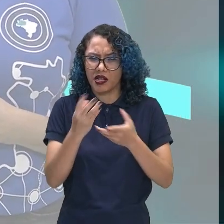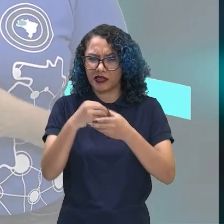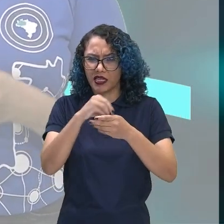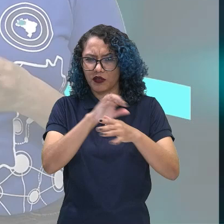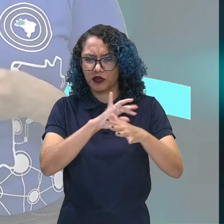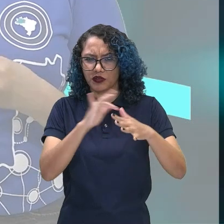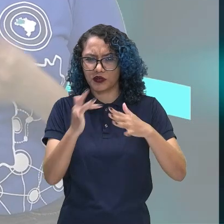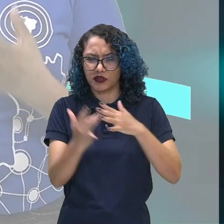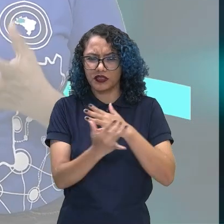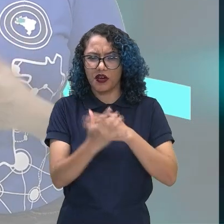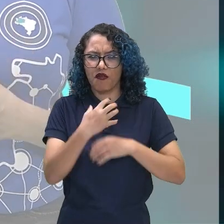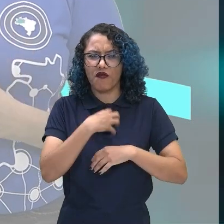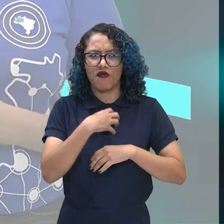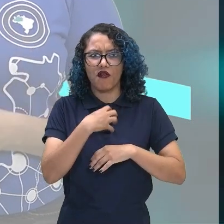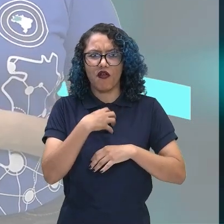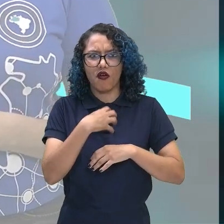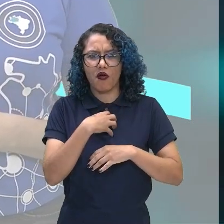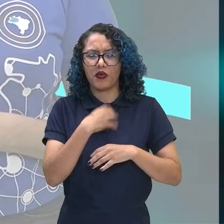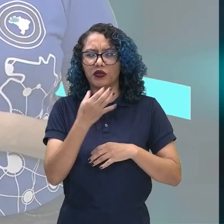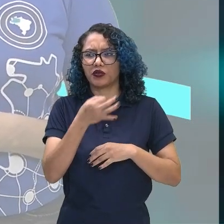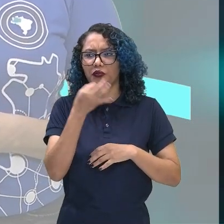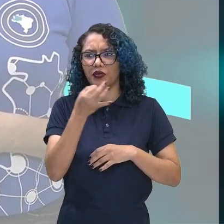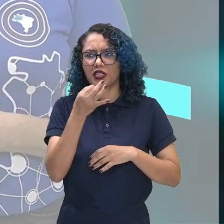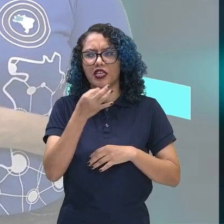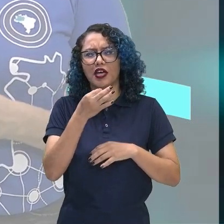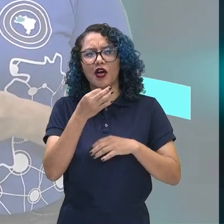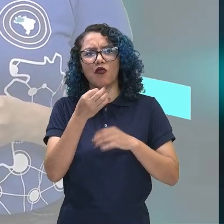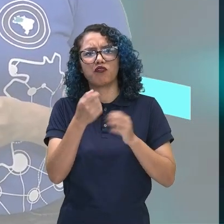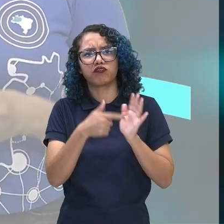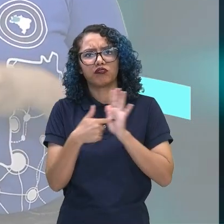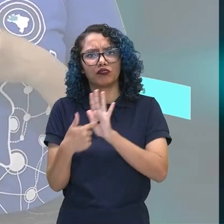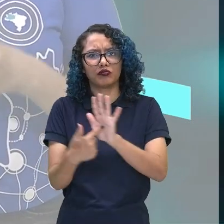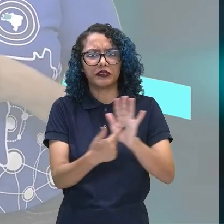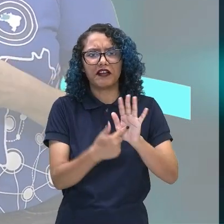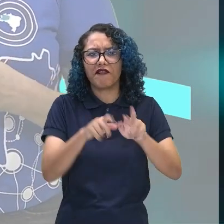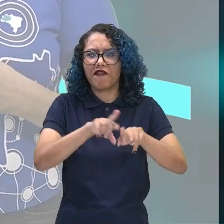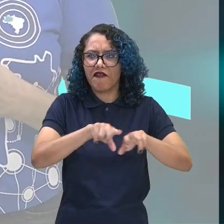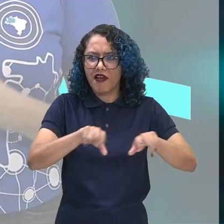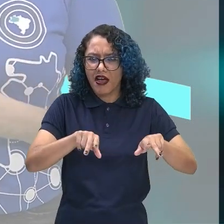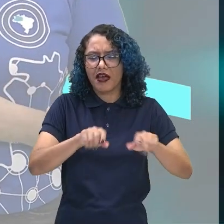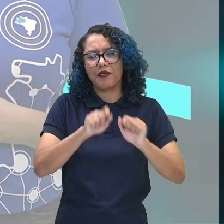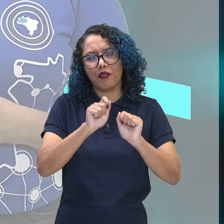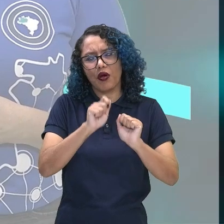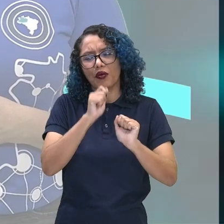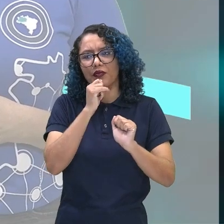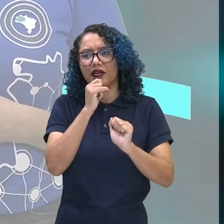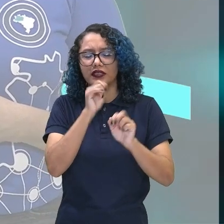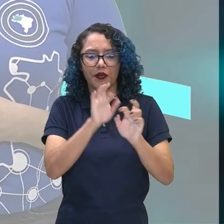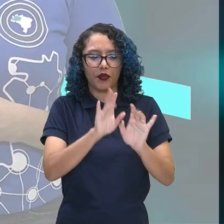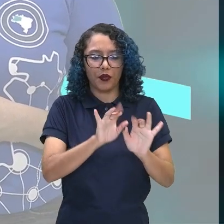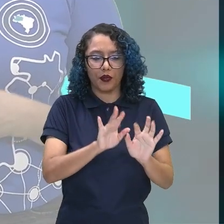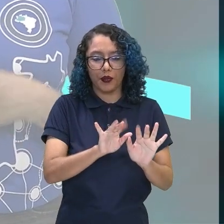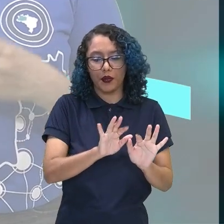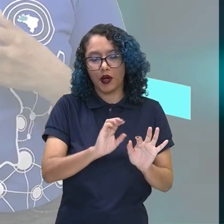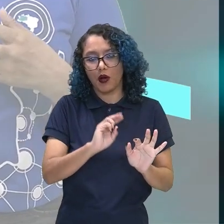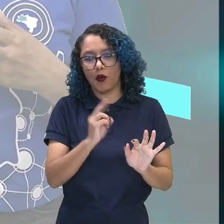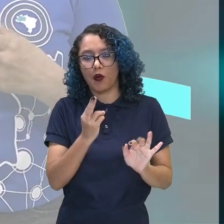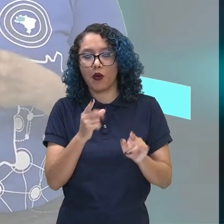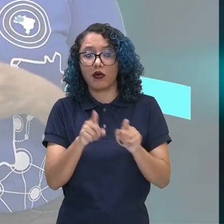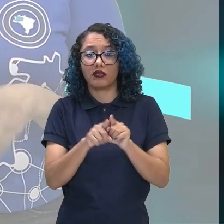formas de ser emitidas as opiniões, né? Pode ser a palavra escrita, pode ser através